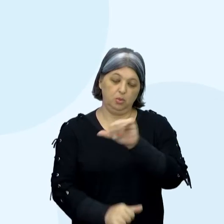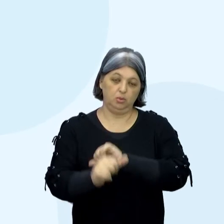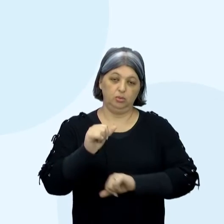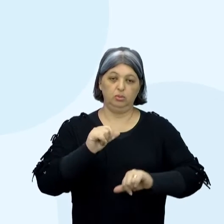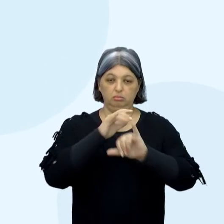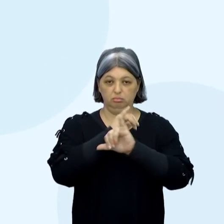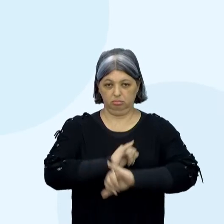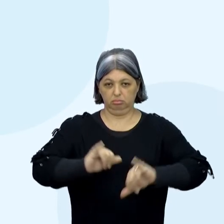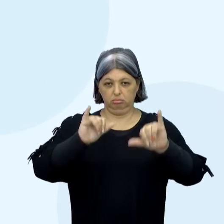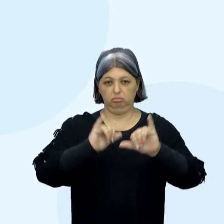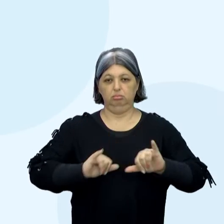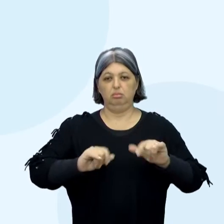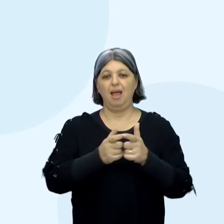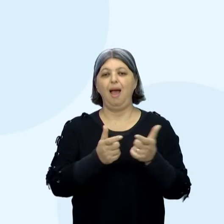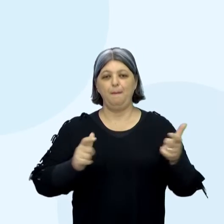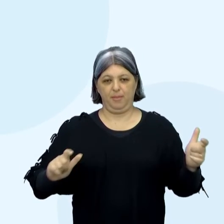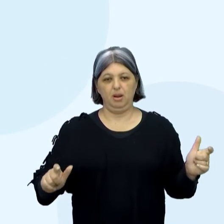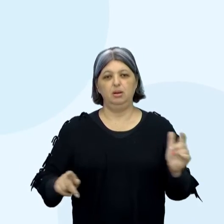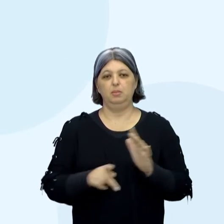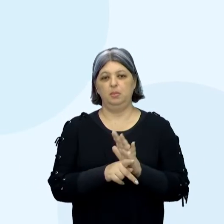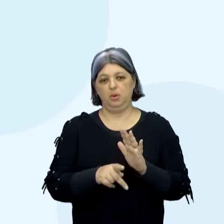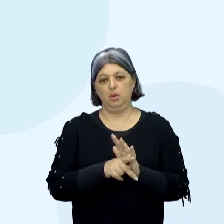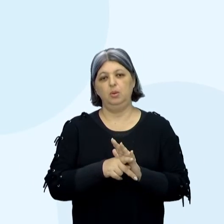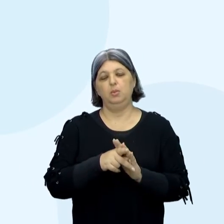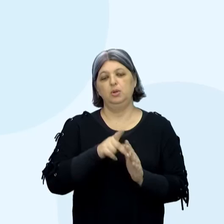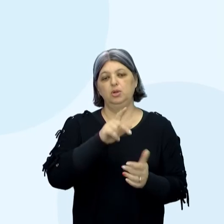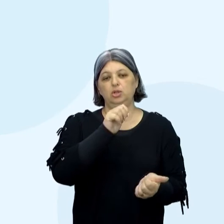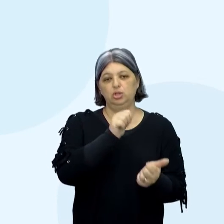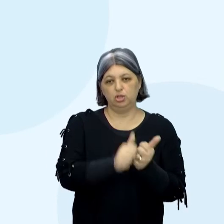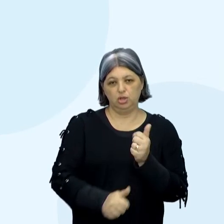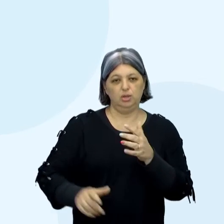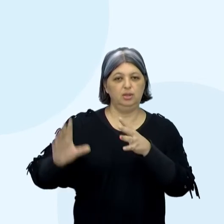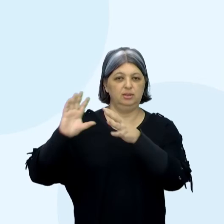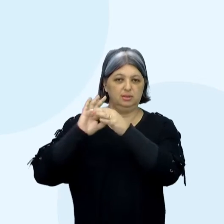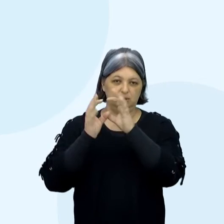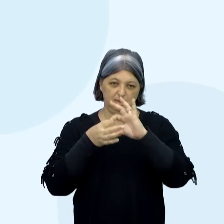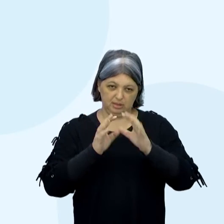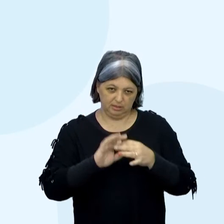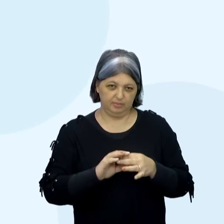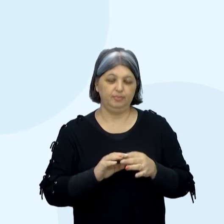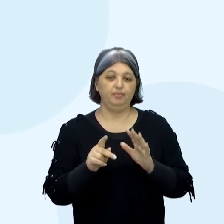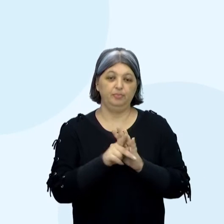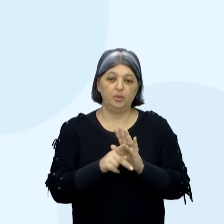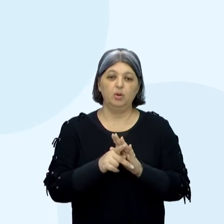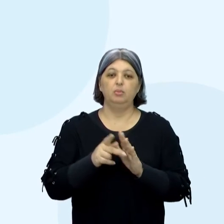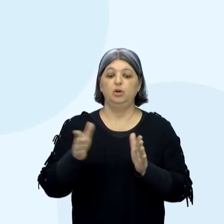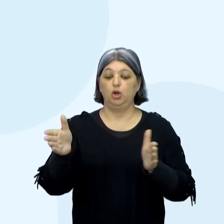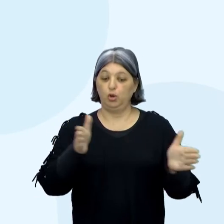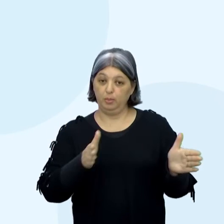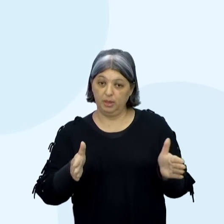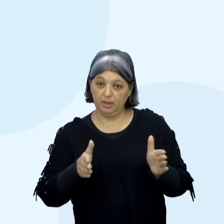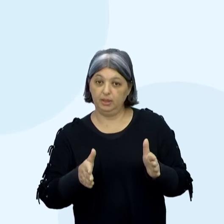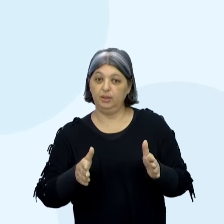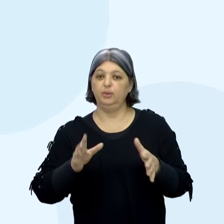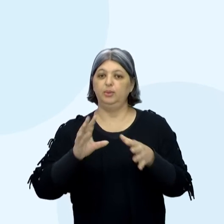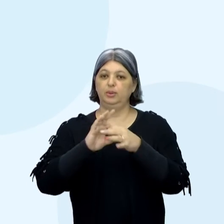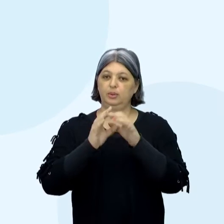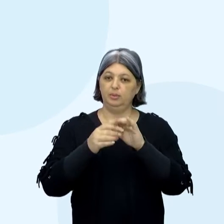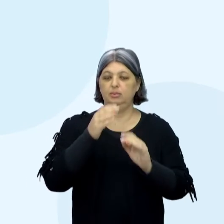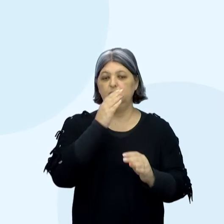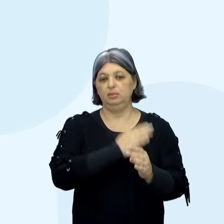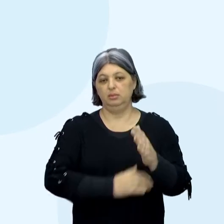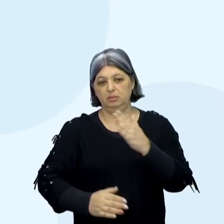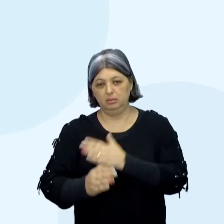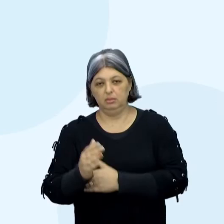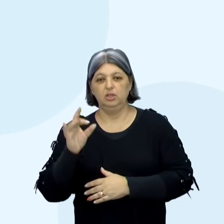transmitir a maioria dos Jogos Olímpicos. No entanto, durante as Paraolimpíadas, foi transmitido